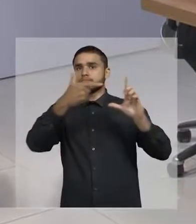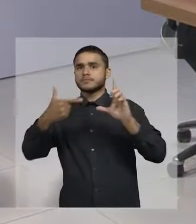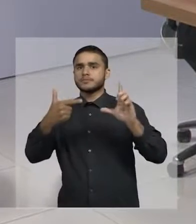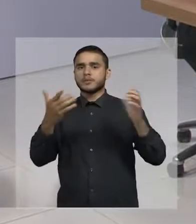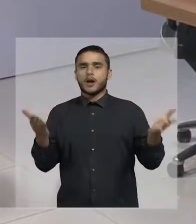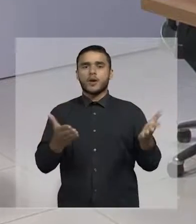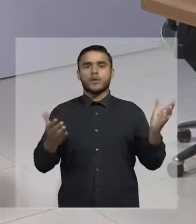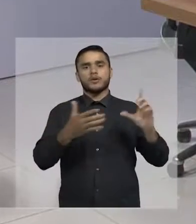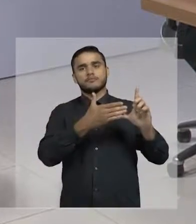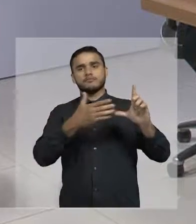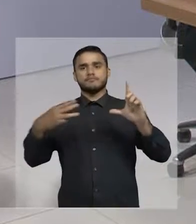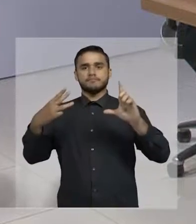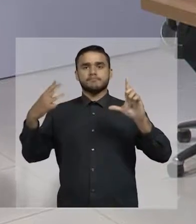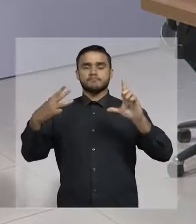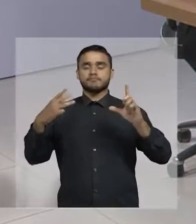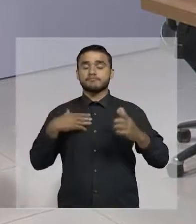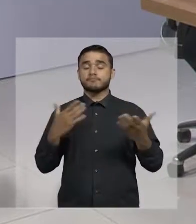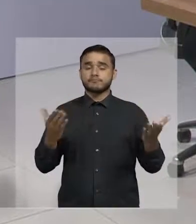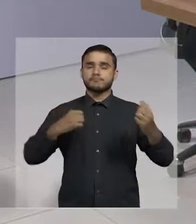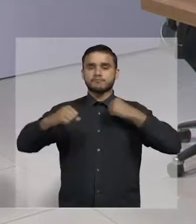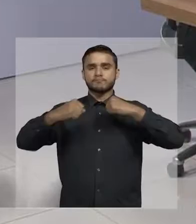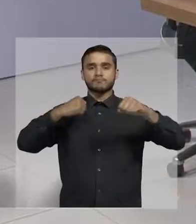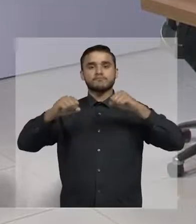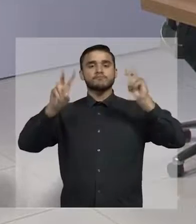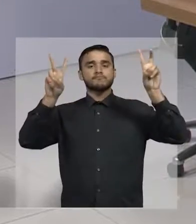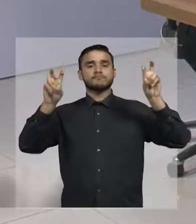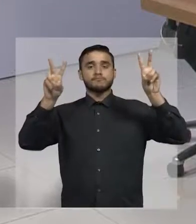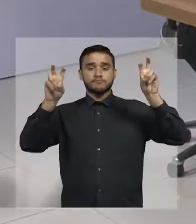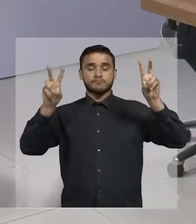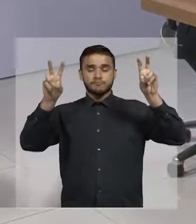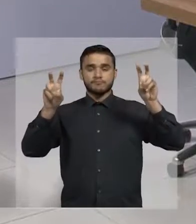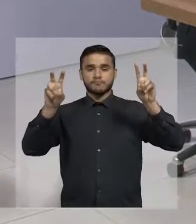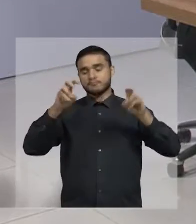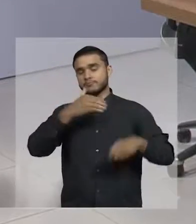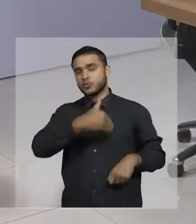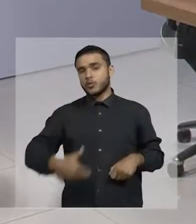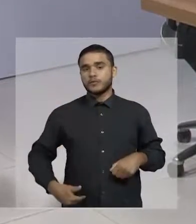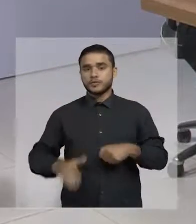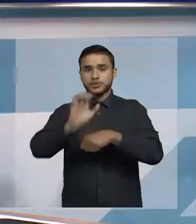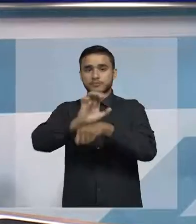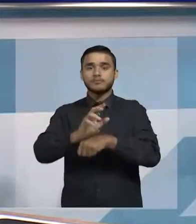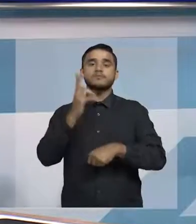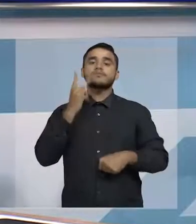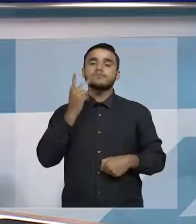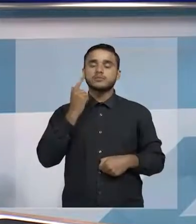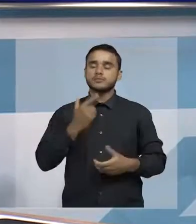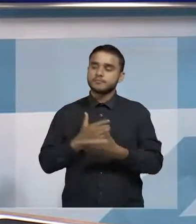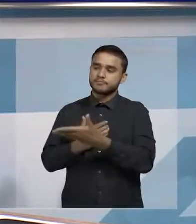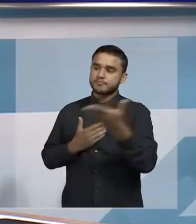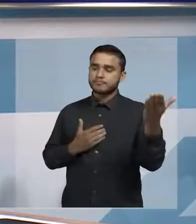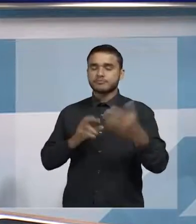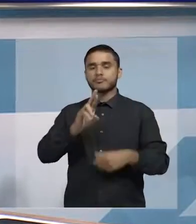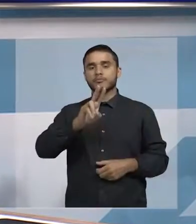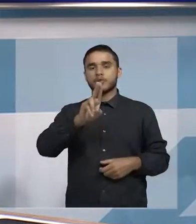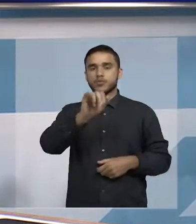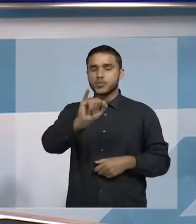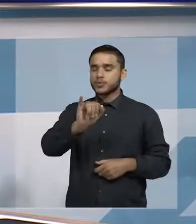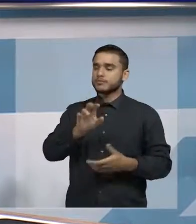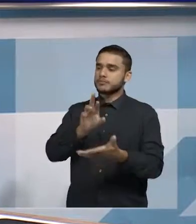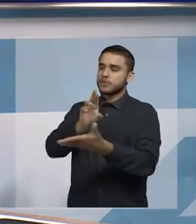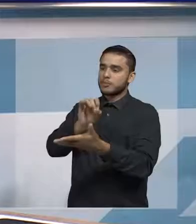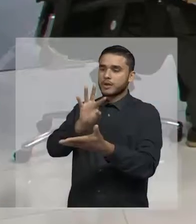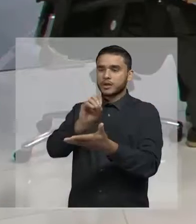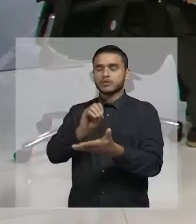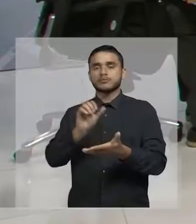nossos debatedores, os professores Rui Martinho Rodrigues, Andrei Aguiar e Roberto Martins Rodrigues. E só para